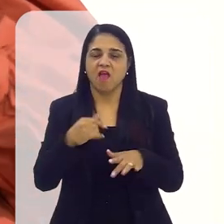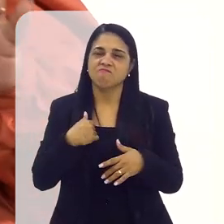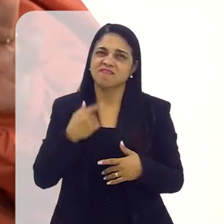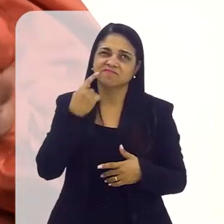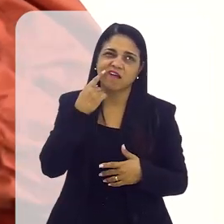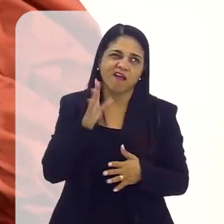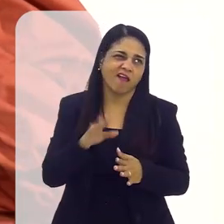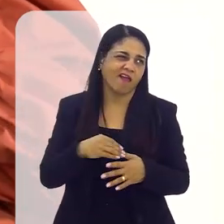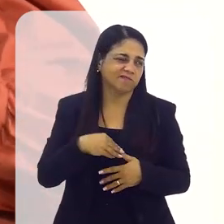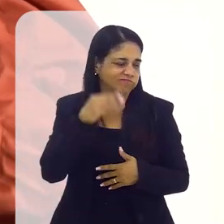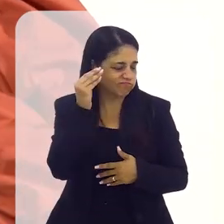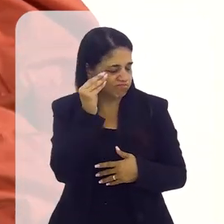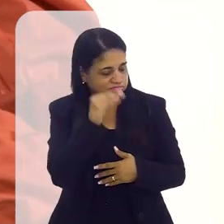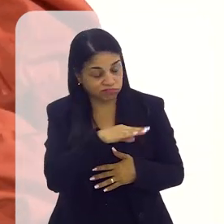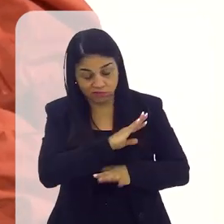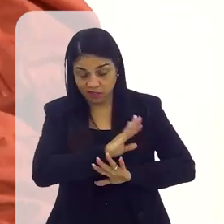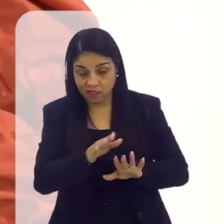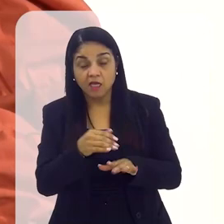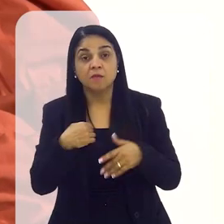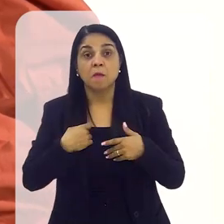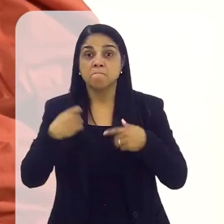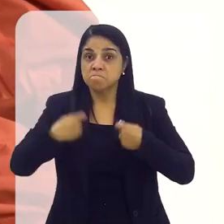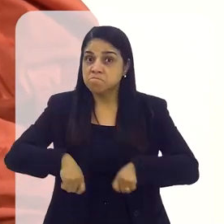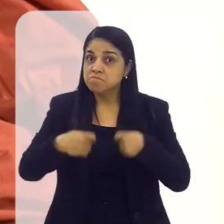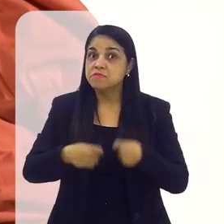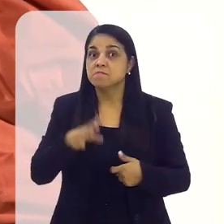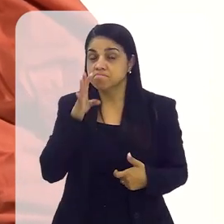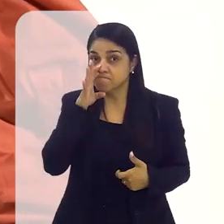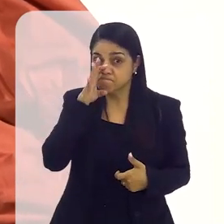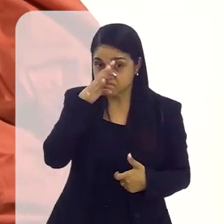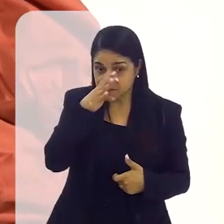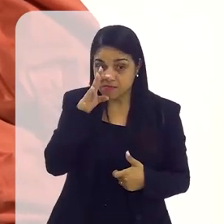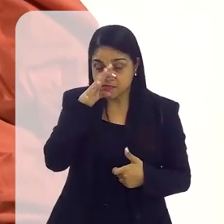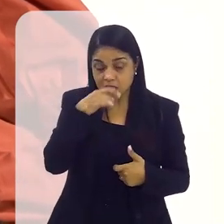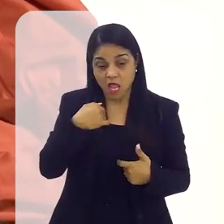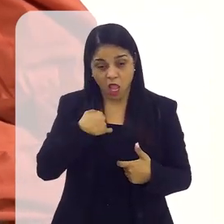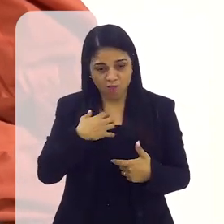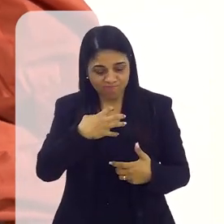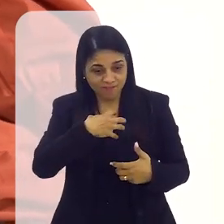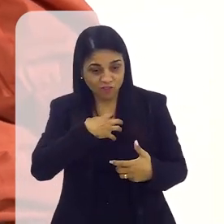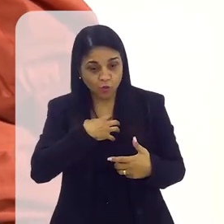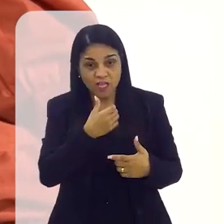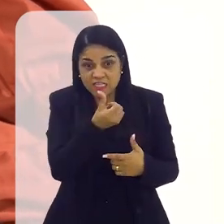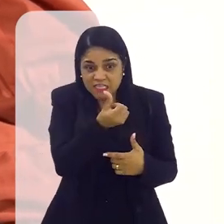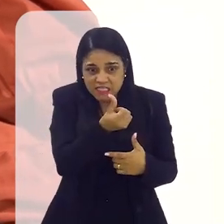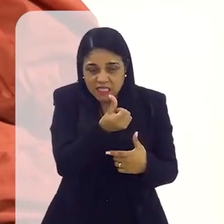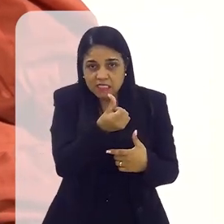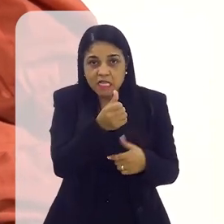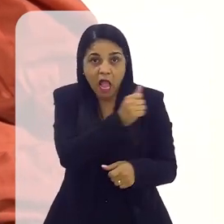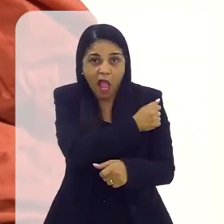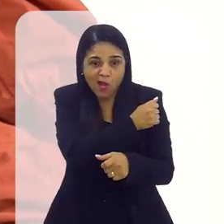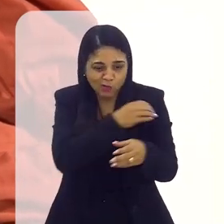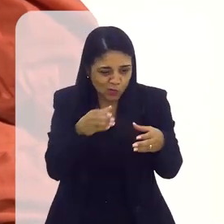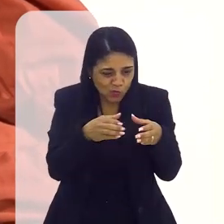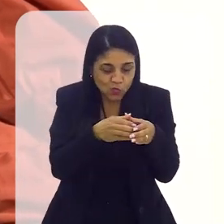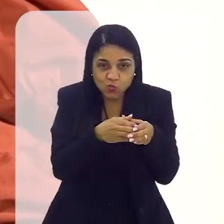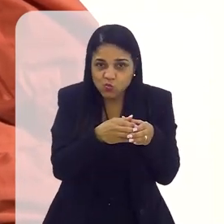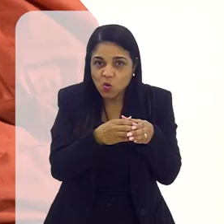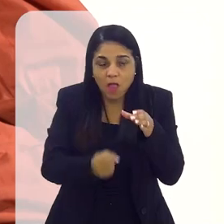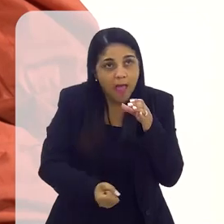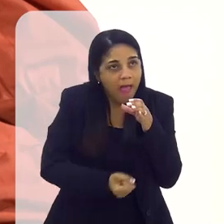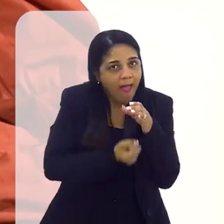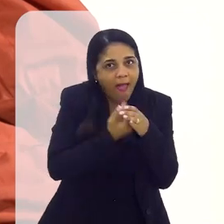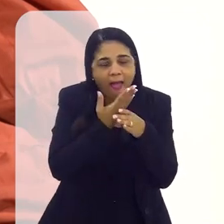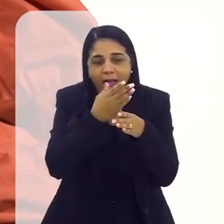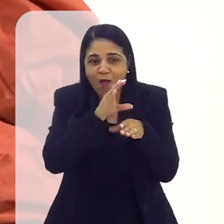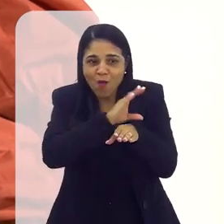acha que não vai sair daquilo e tal. Teve que ter persistência. E eu tratava aquilo com seis alunos como se fosse a sétima